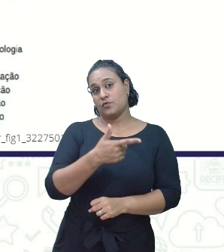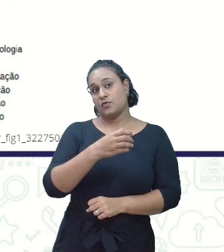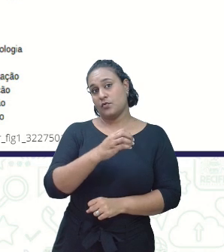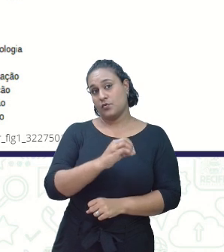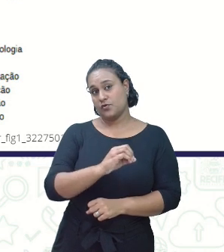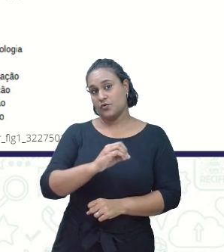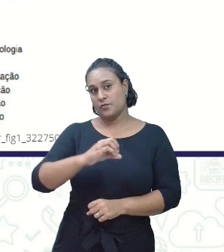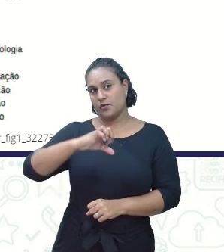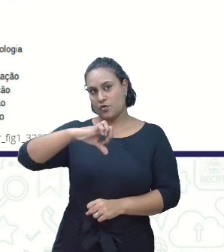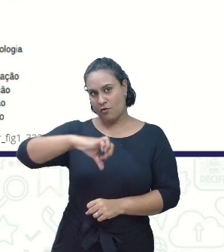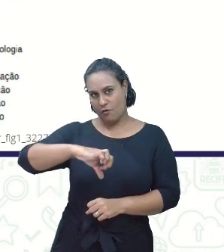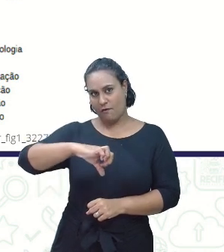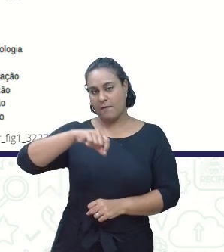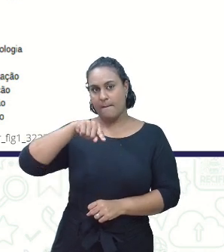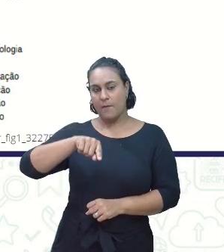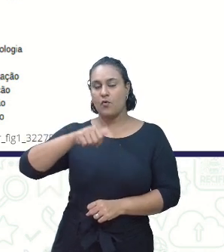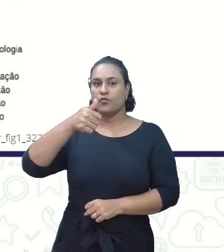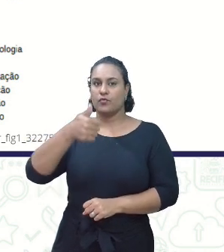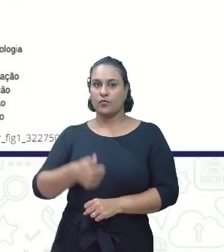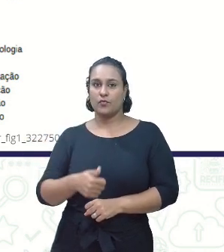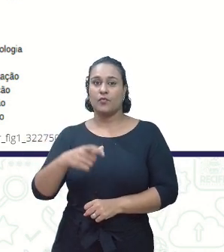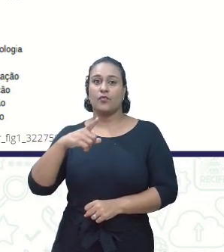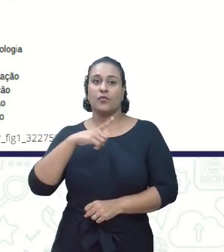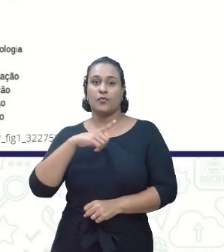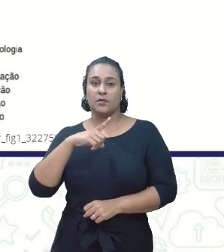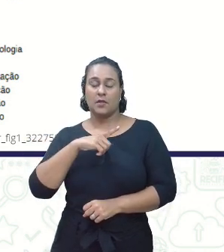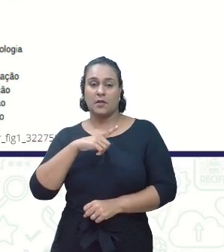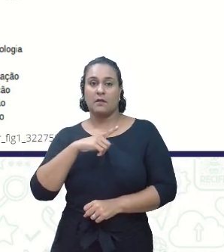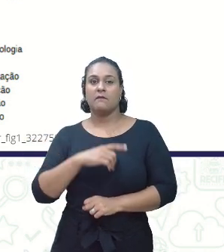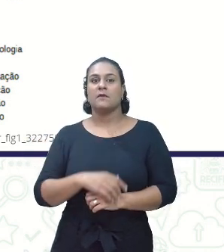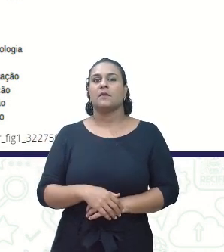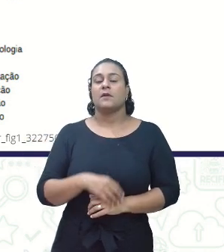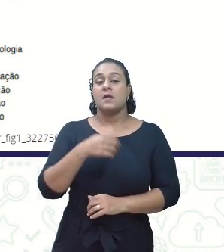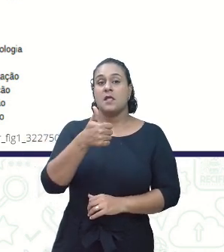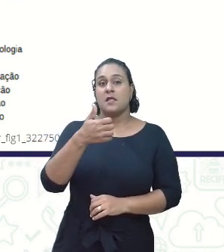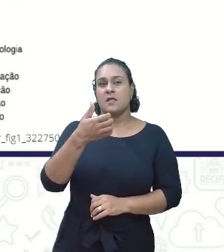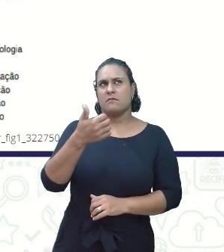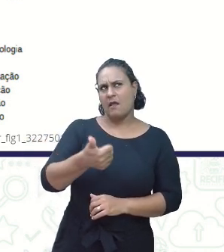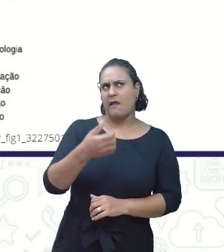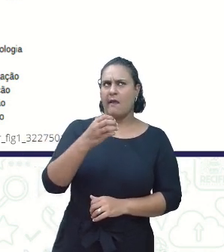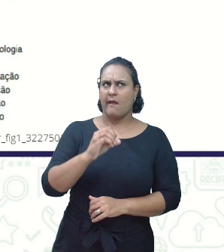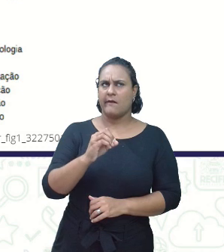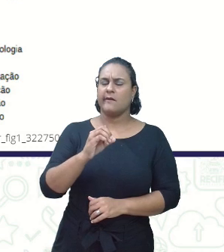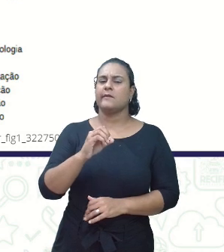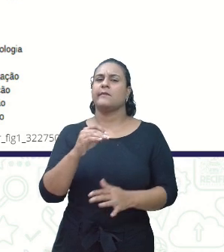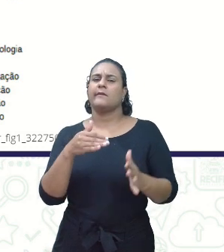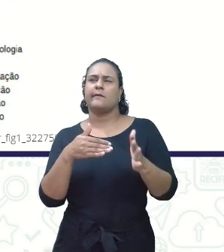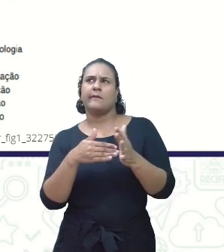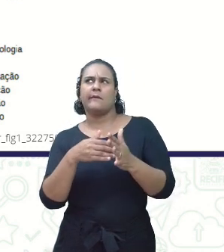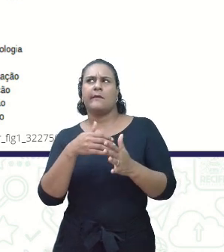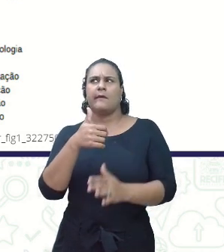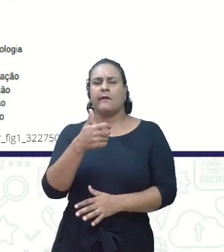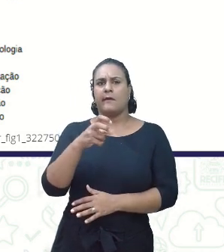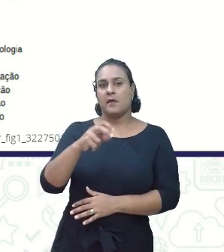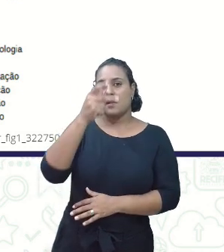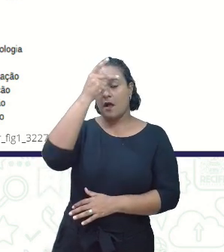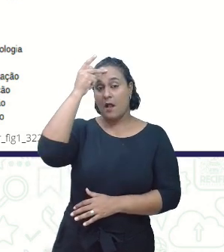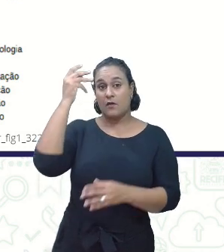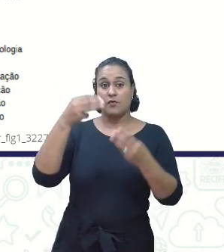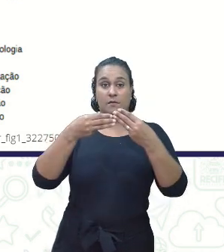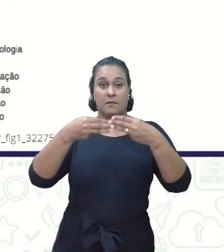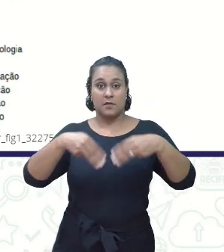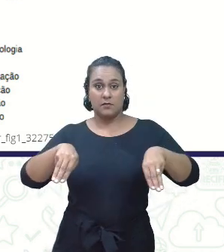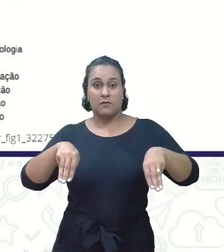primeiro semestre de 2009, a gente teve por volta de 10 a 15, né, entre 10 a 15 alunos